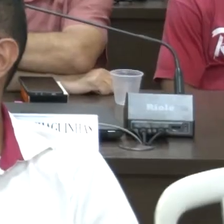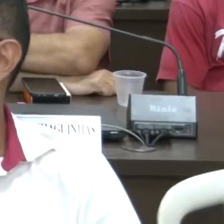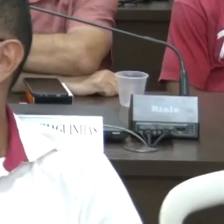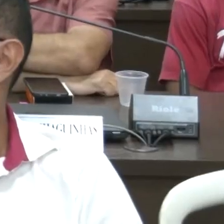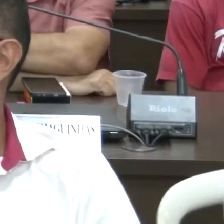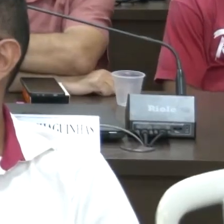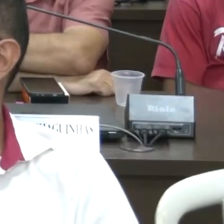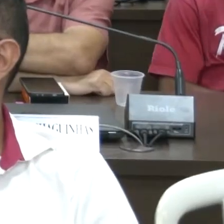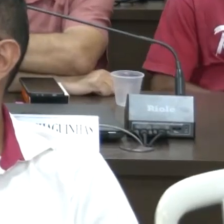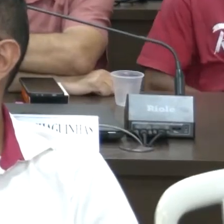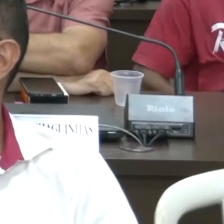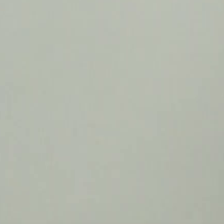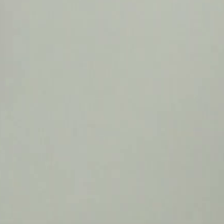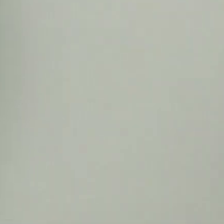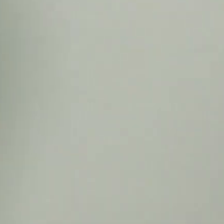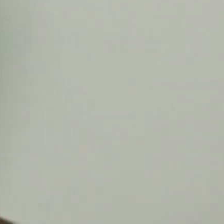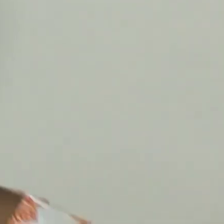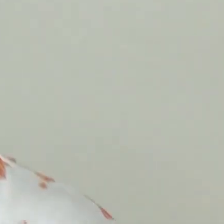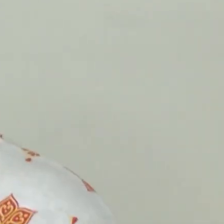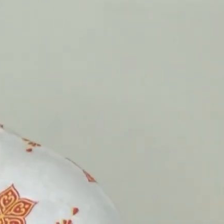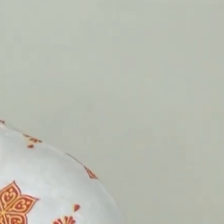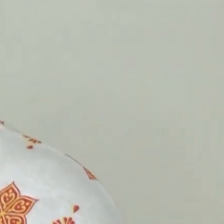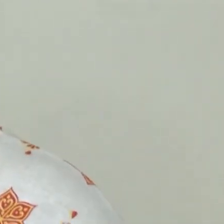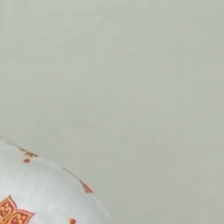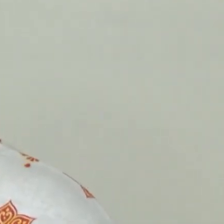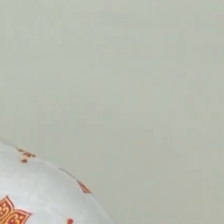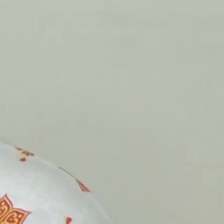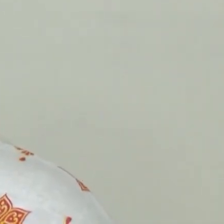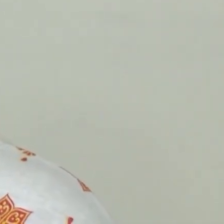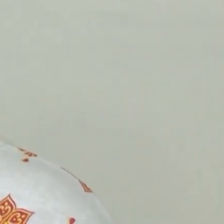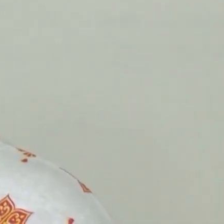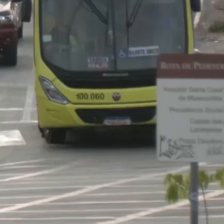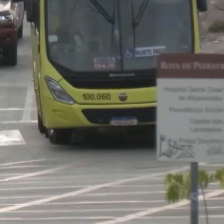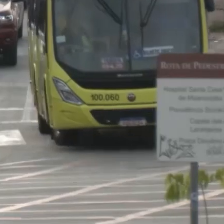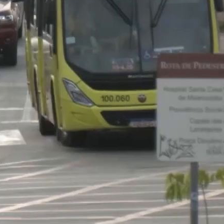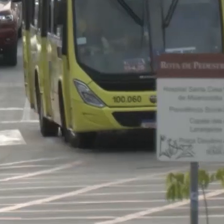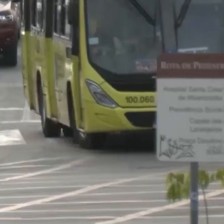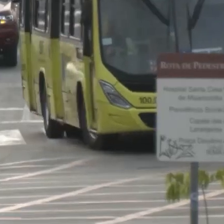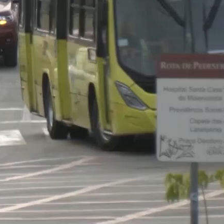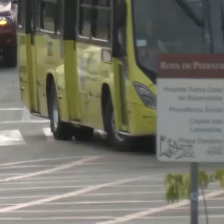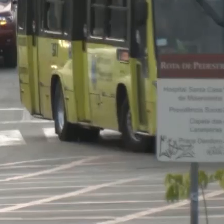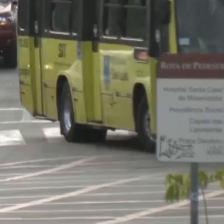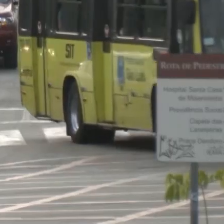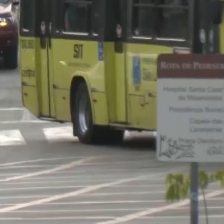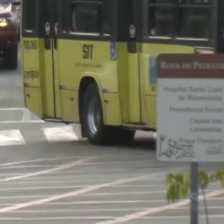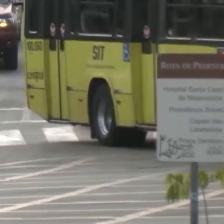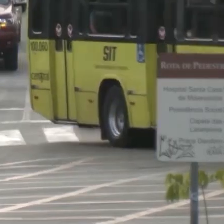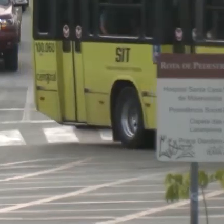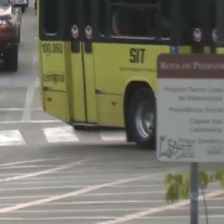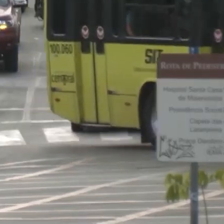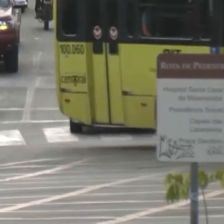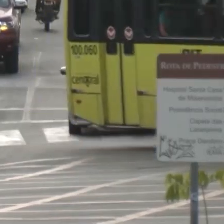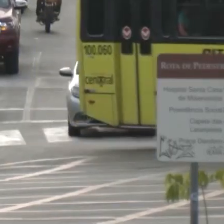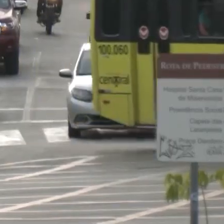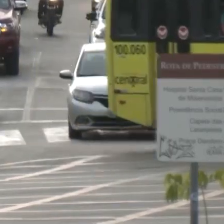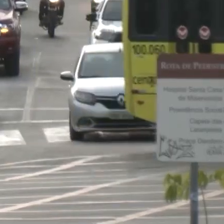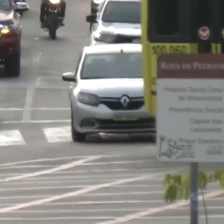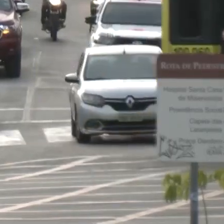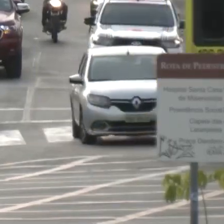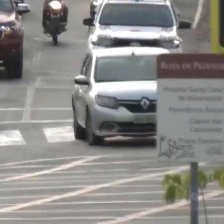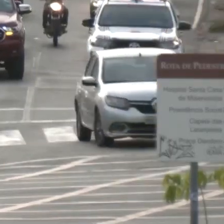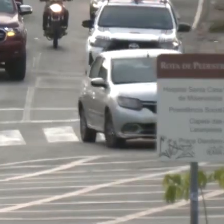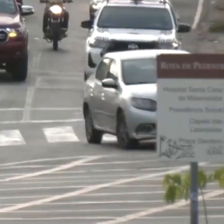pública sobre o passe livre estudantil. Ela é responsável pelo pagamento das passagens de 4 netos e vivencia as dificuldades